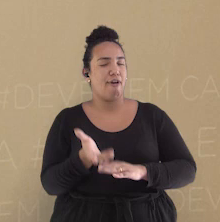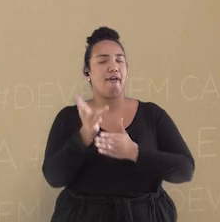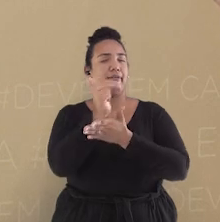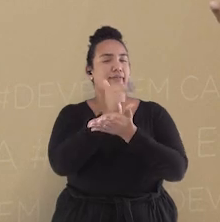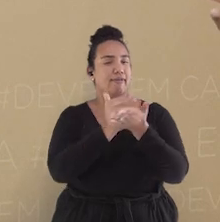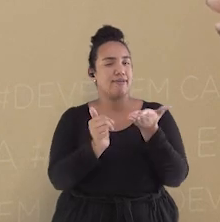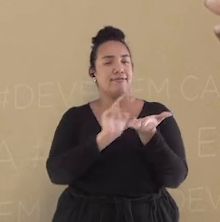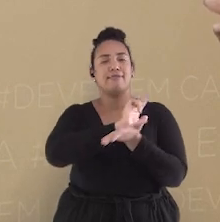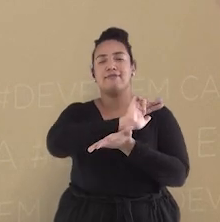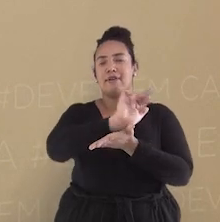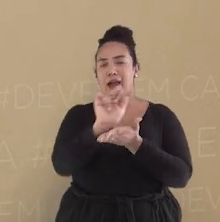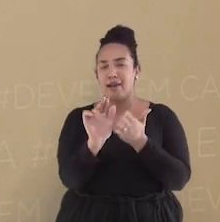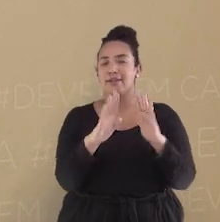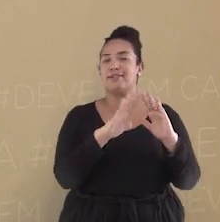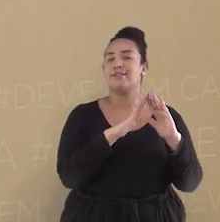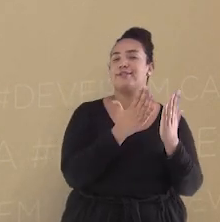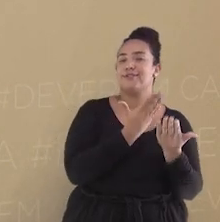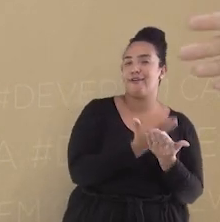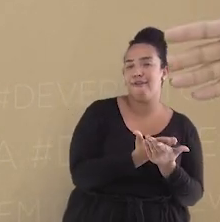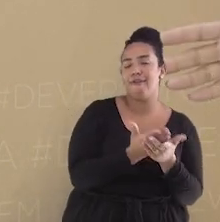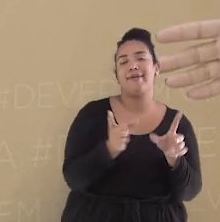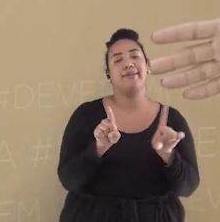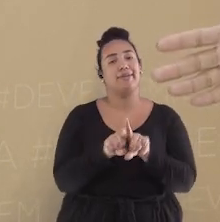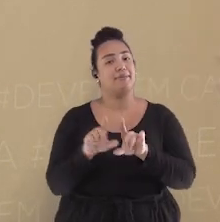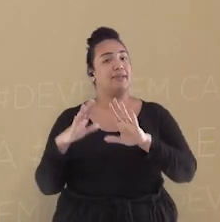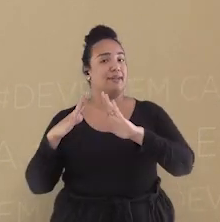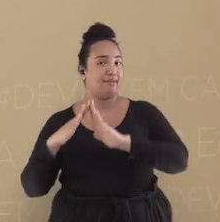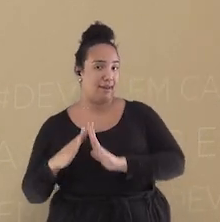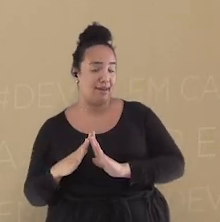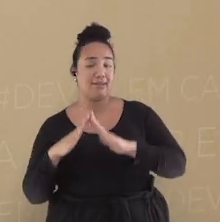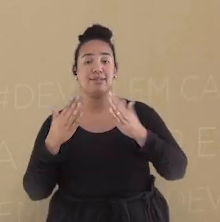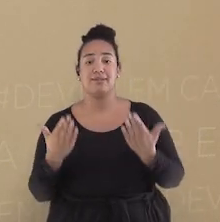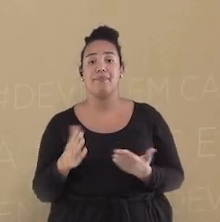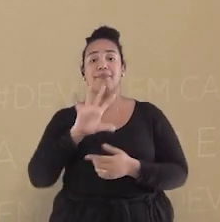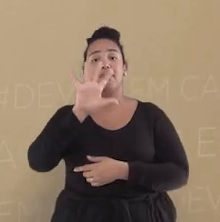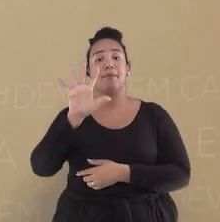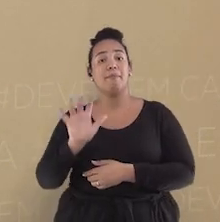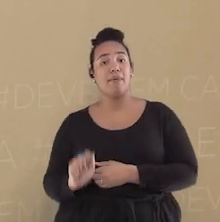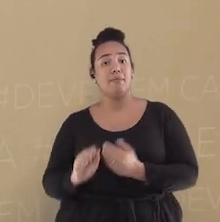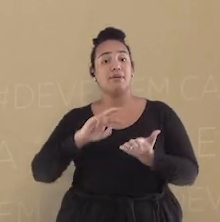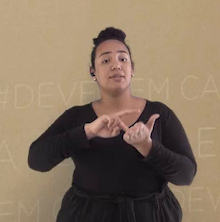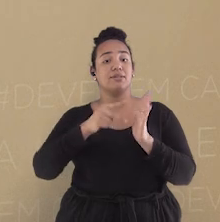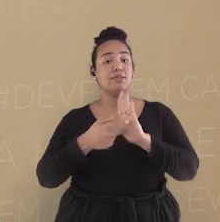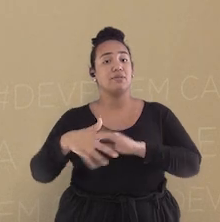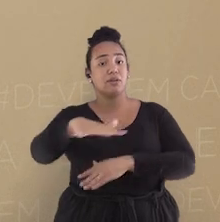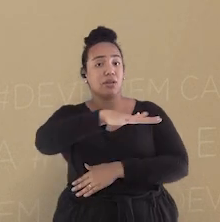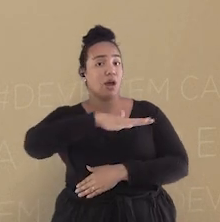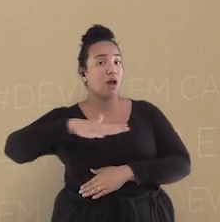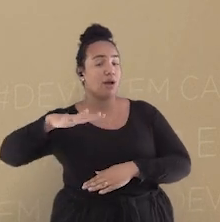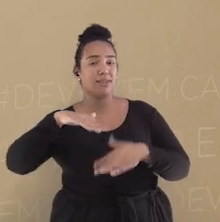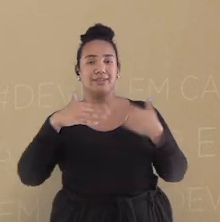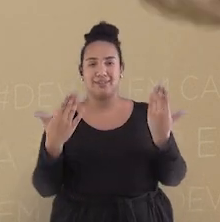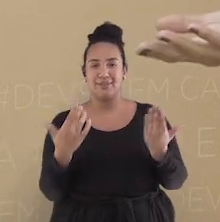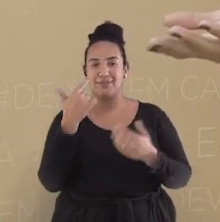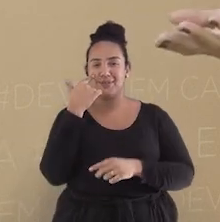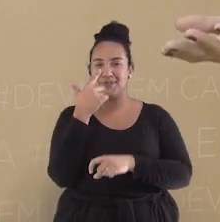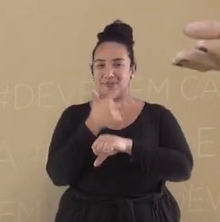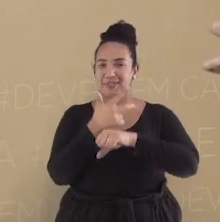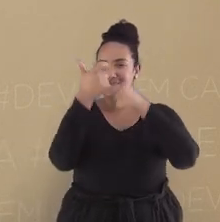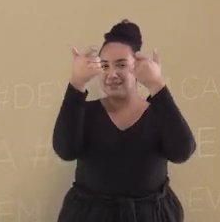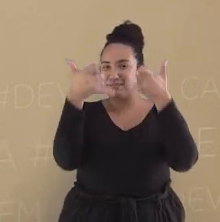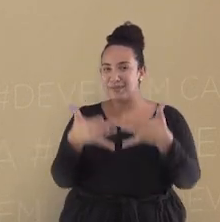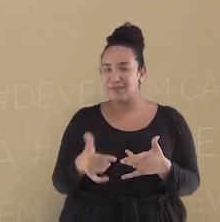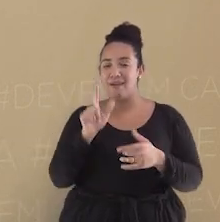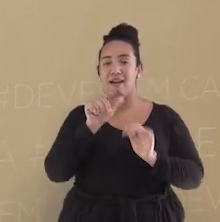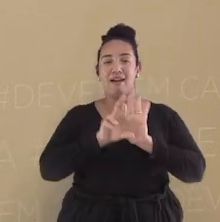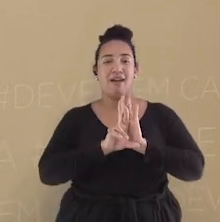muitos desenhos na escola, ou mesmo em casa, não é? Os mapas representam um território, mas como vimos no